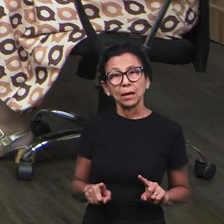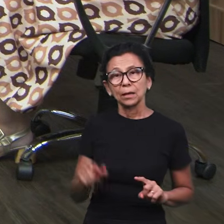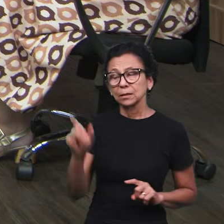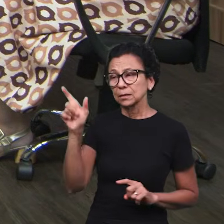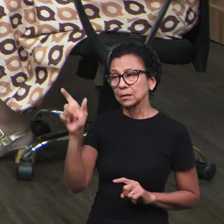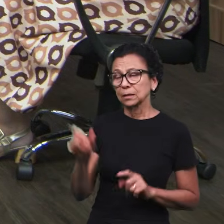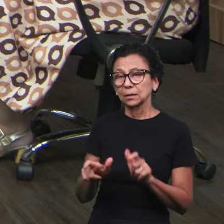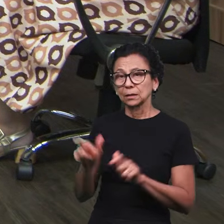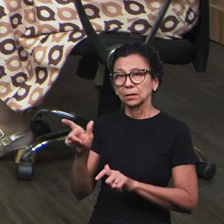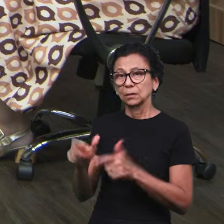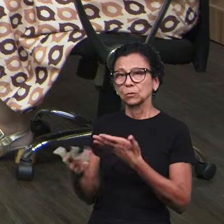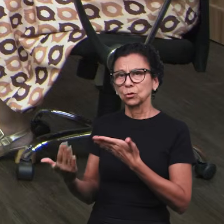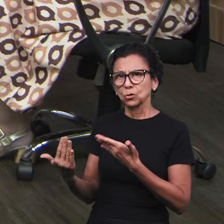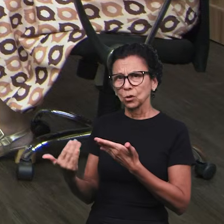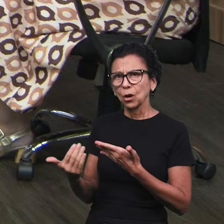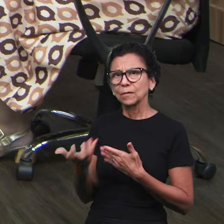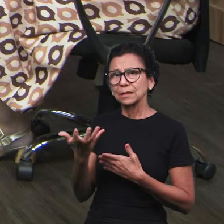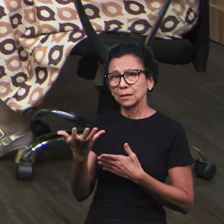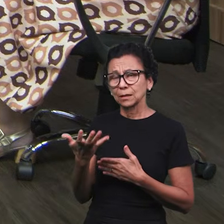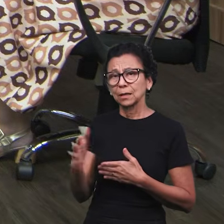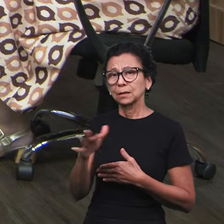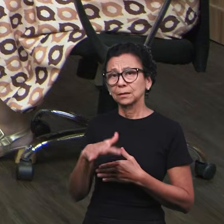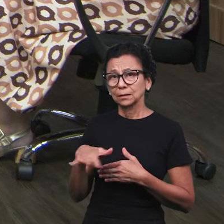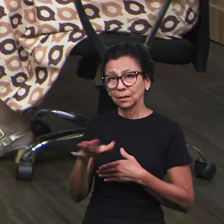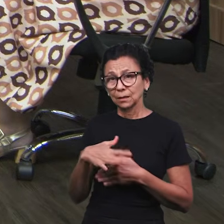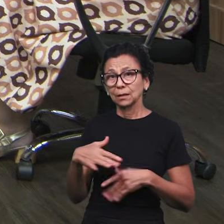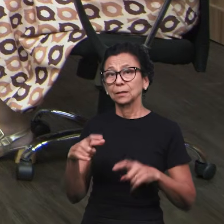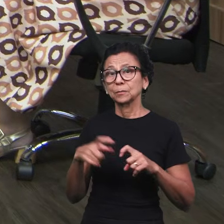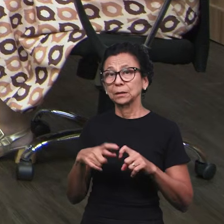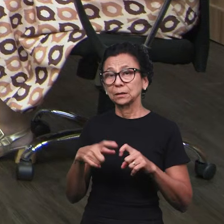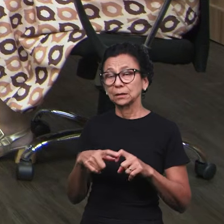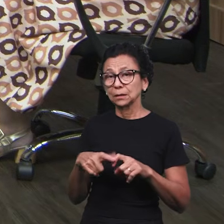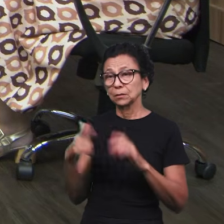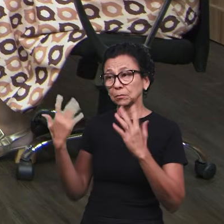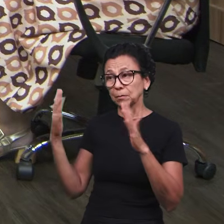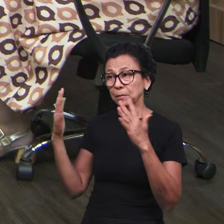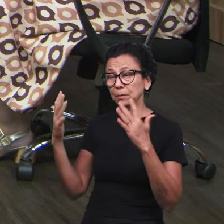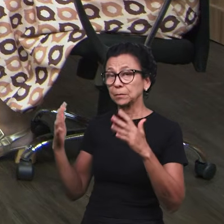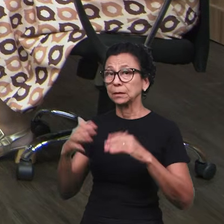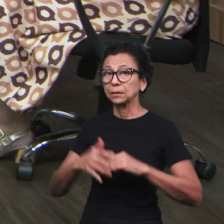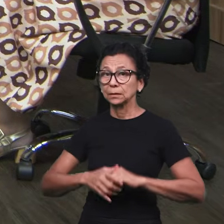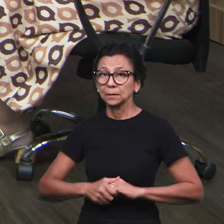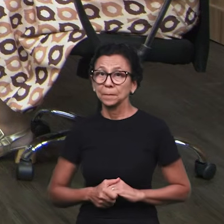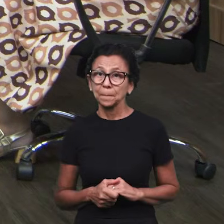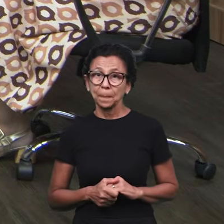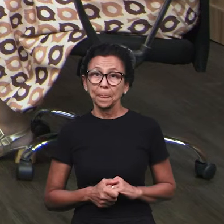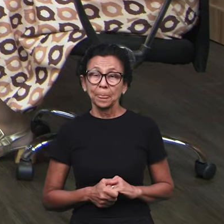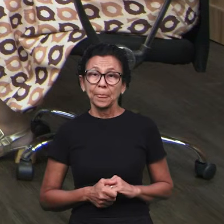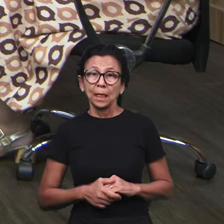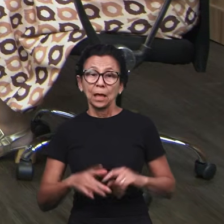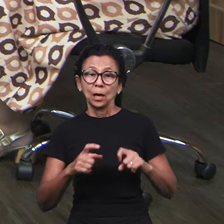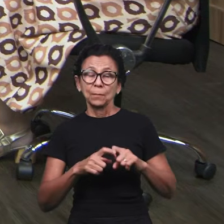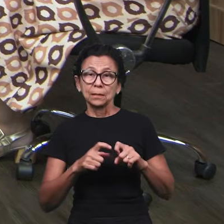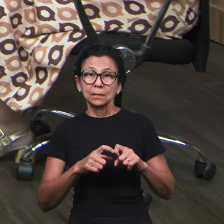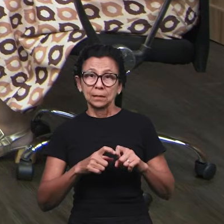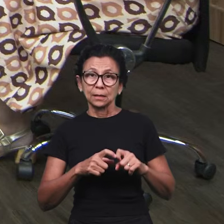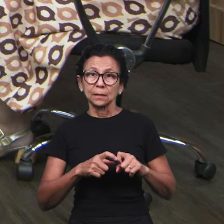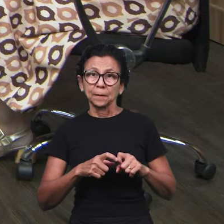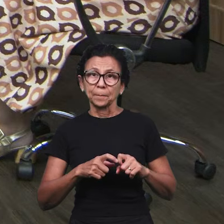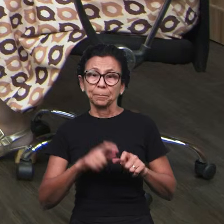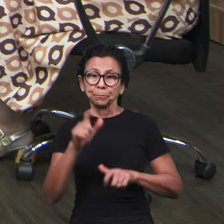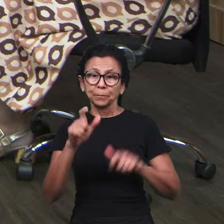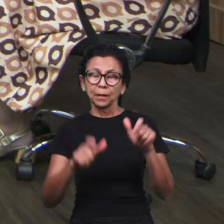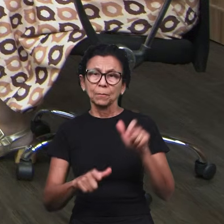que estão buscando essa profissão, porque, como o senhor falou, a medicina, ela salva vidas. Isso. Né? E nós somos servos do